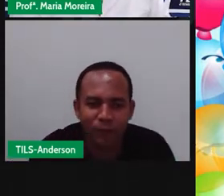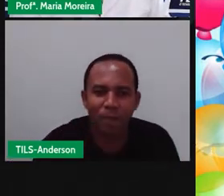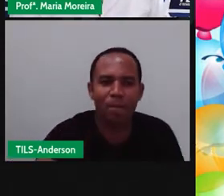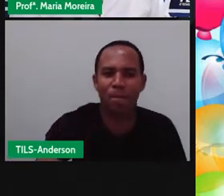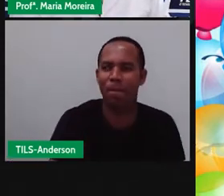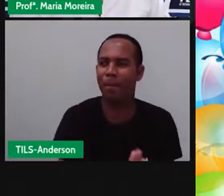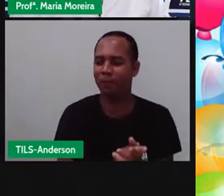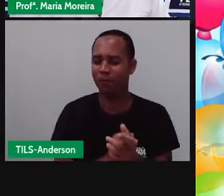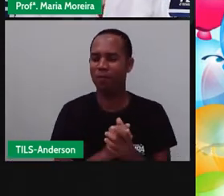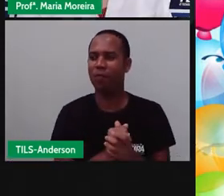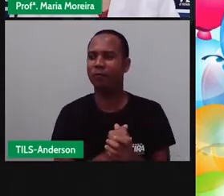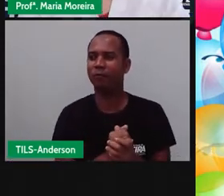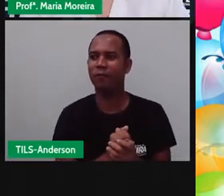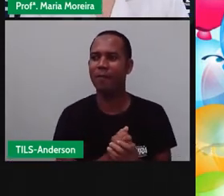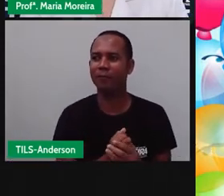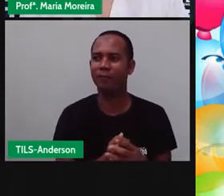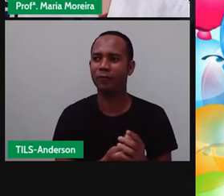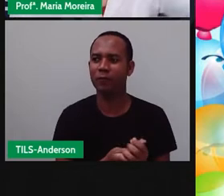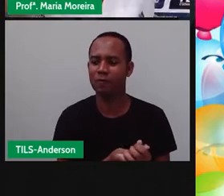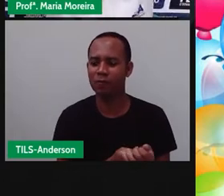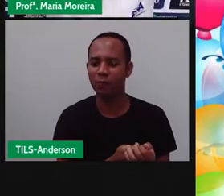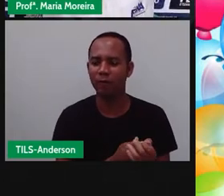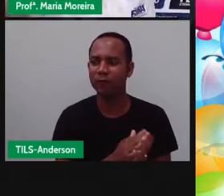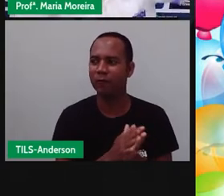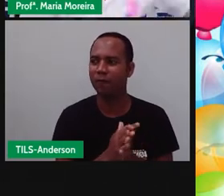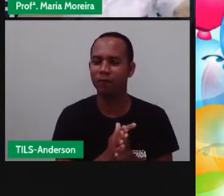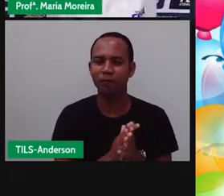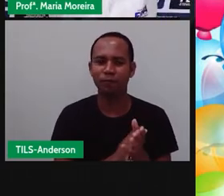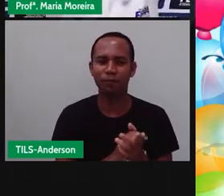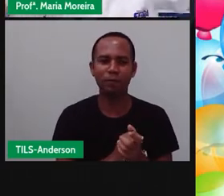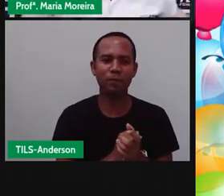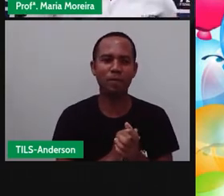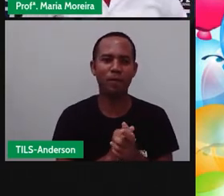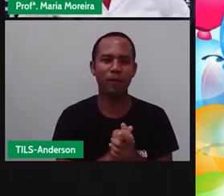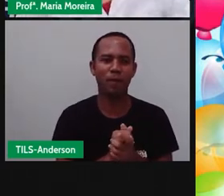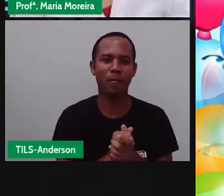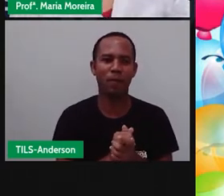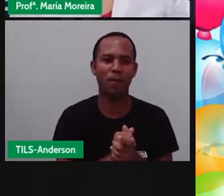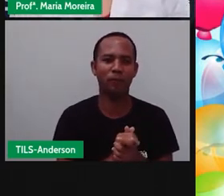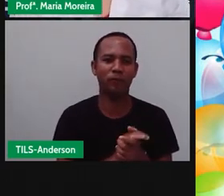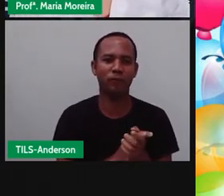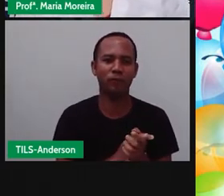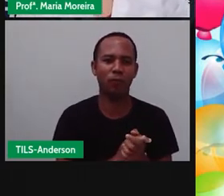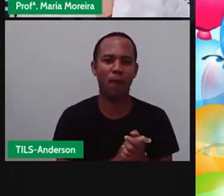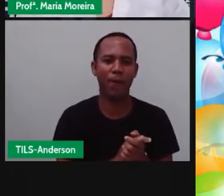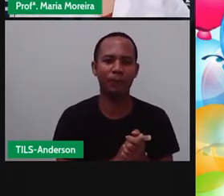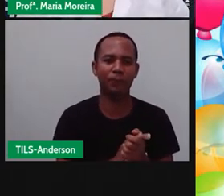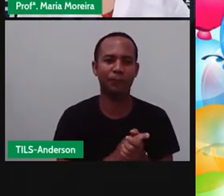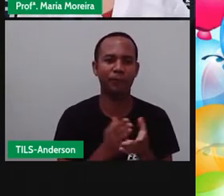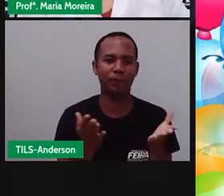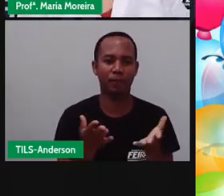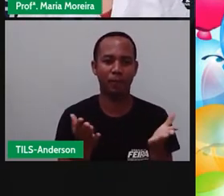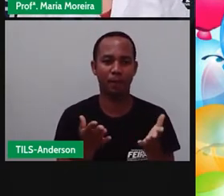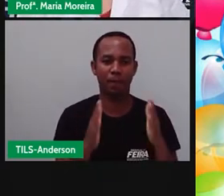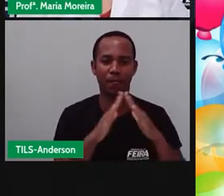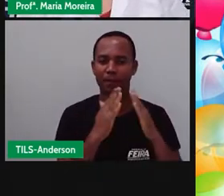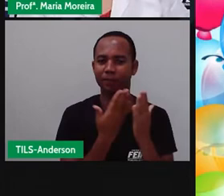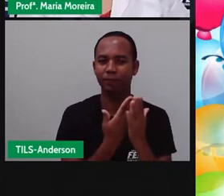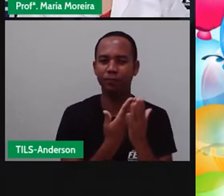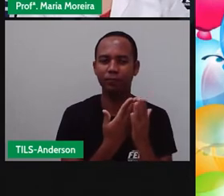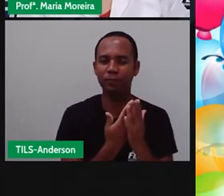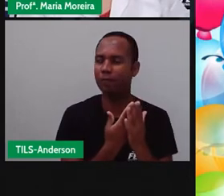é hora de trabalhar. Acabou a comemoração. Acabou os confetes. Confetes. Vamos lá, nossa